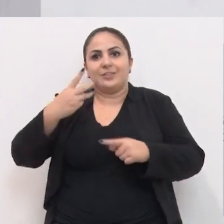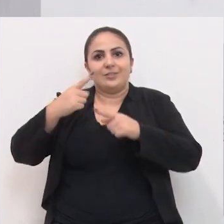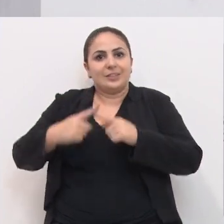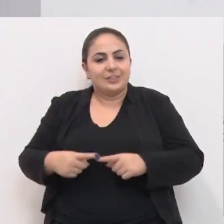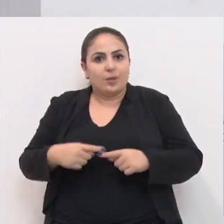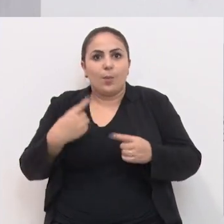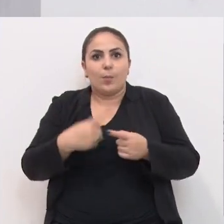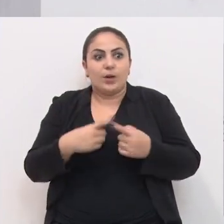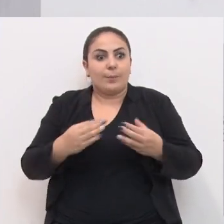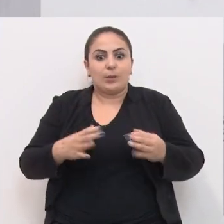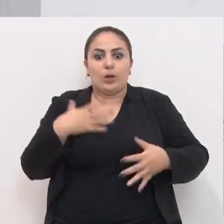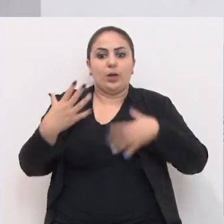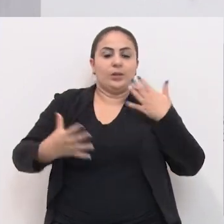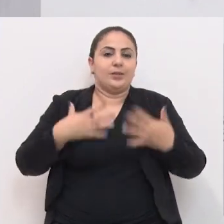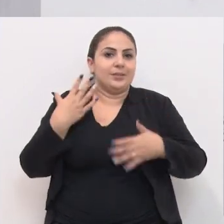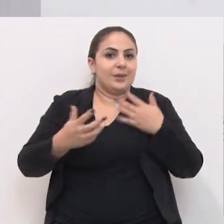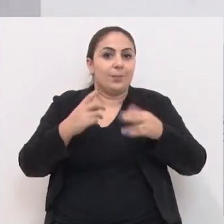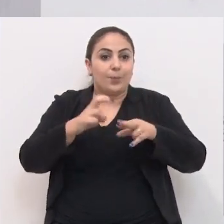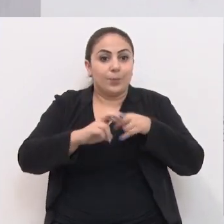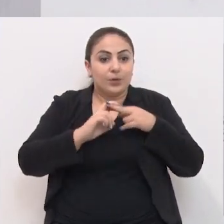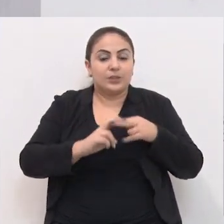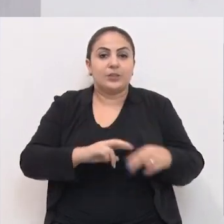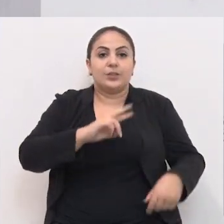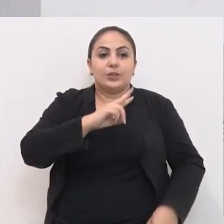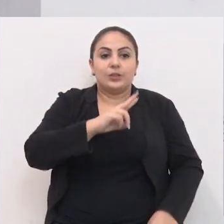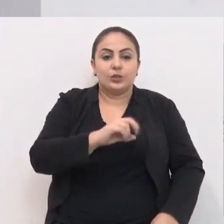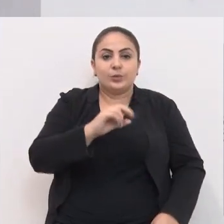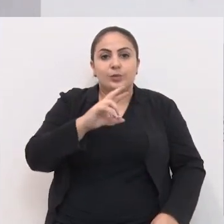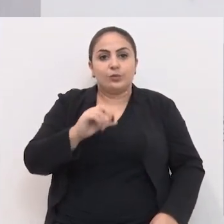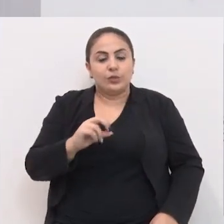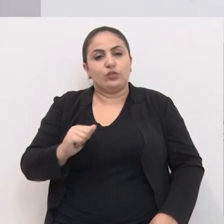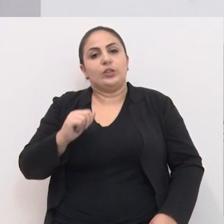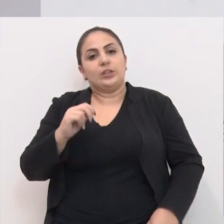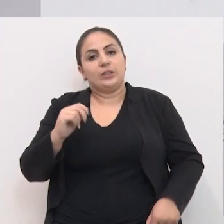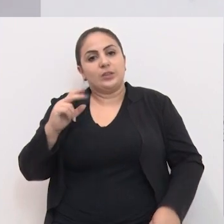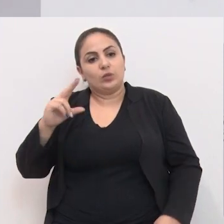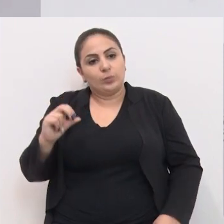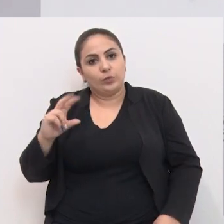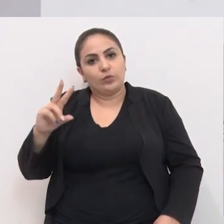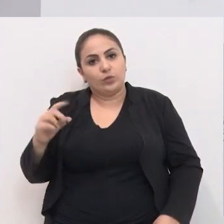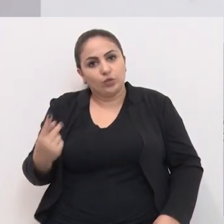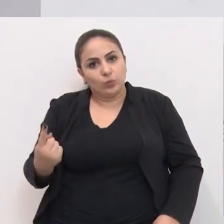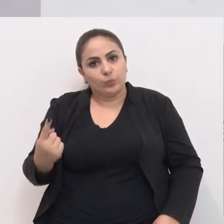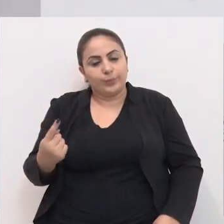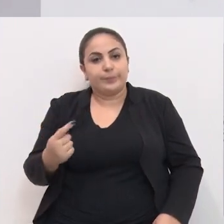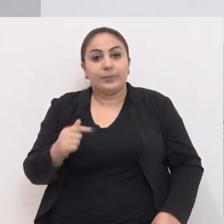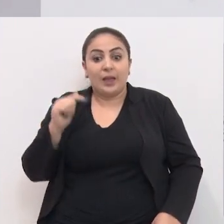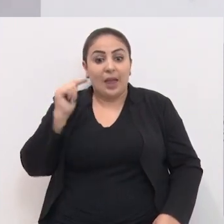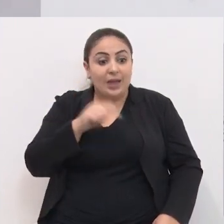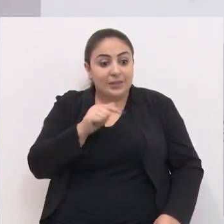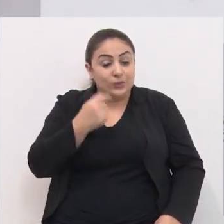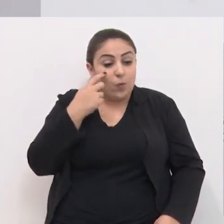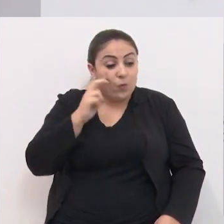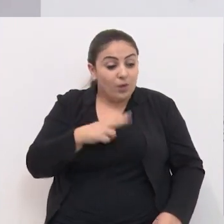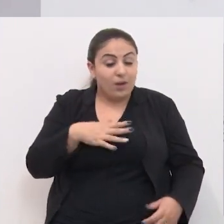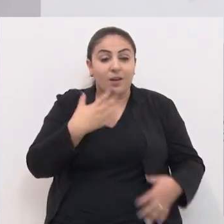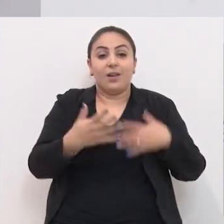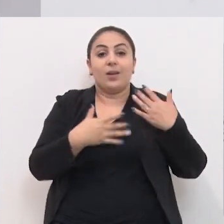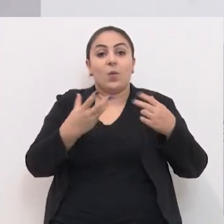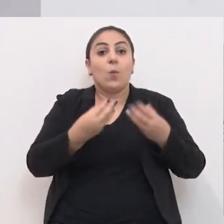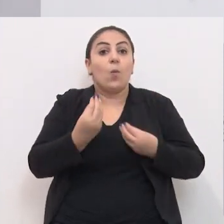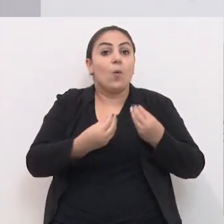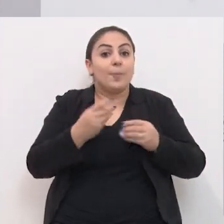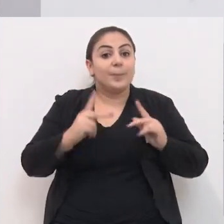parcelar. Isso aqui que eu falei é 20% com desconto. Se a pessoa deixar passar, vai para 2.500. Então, tu vê que